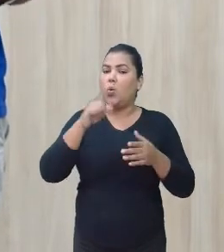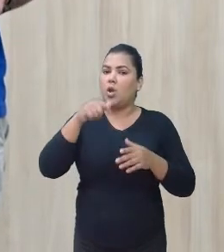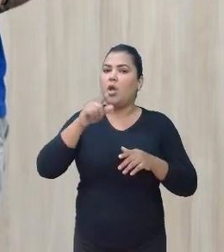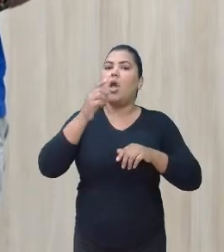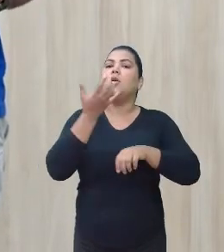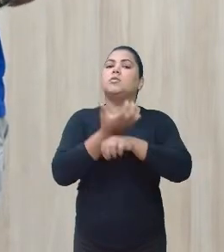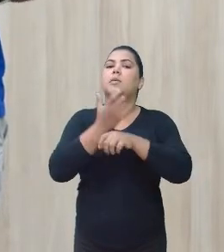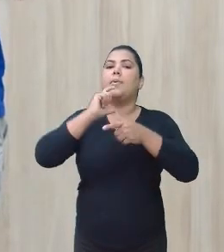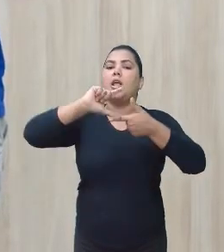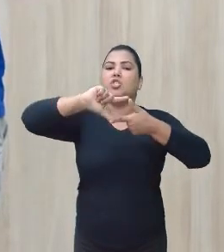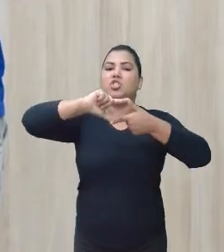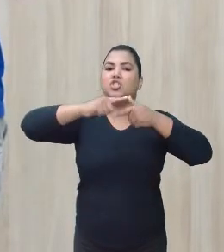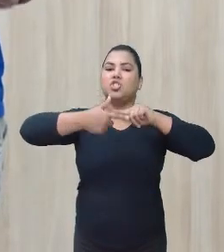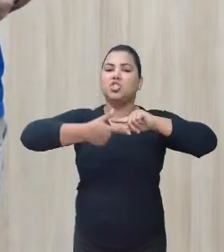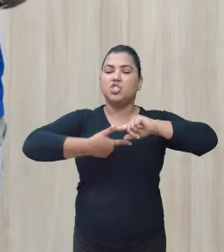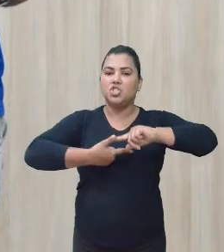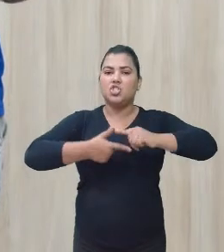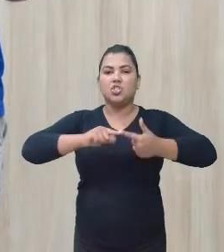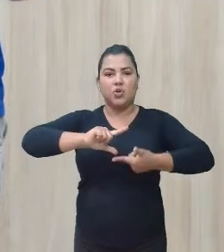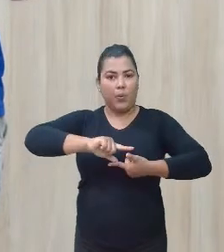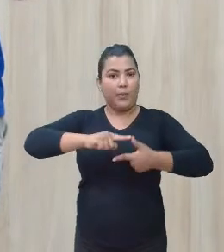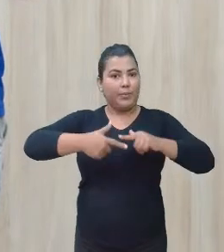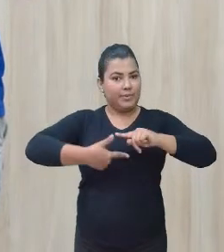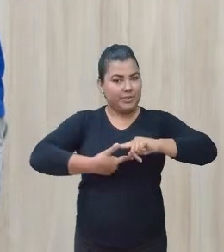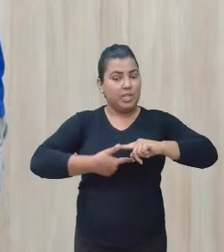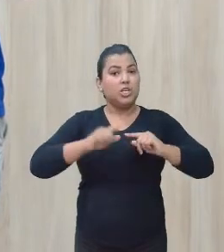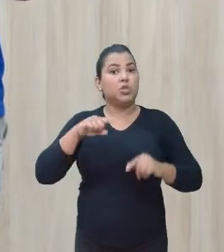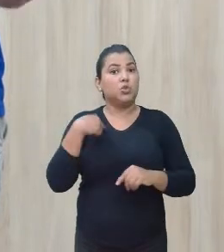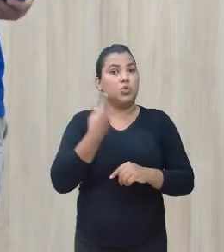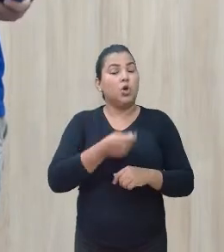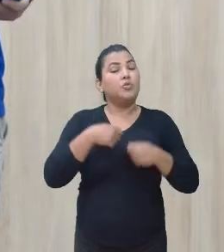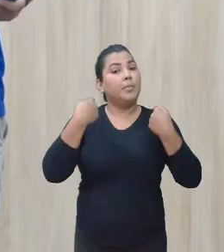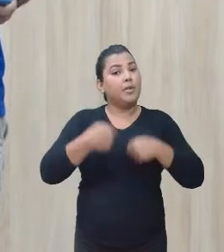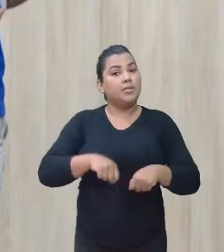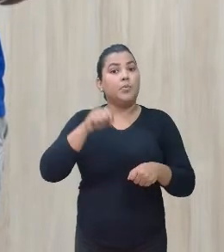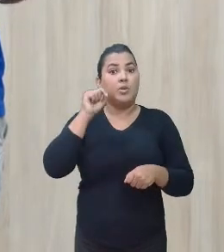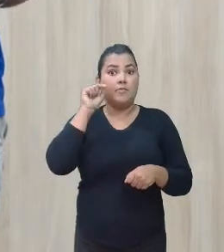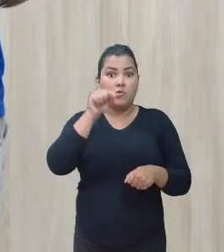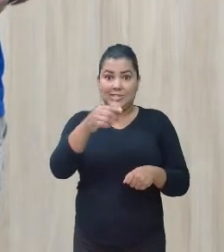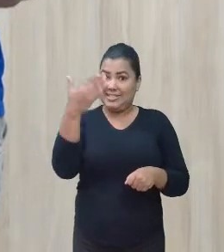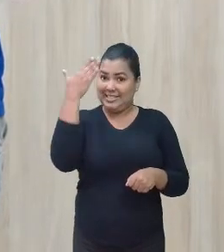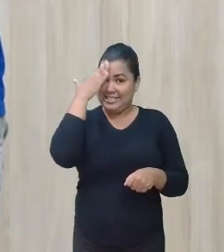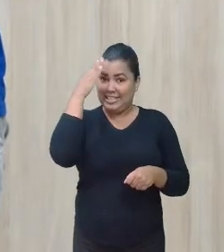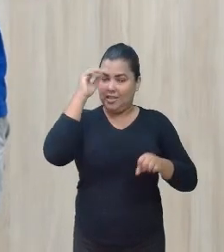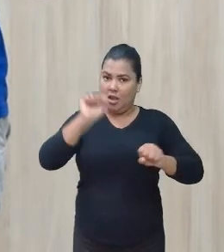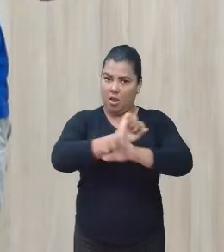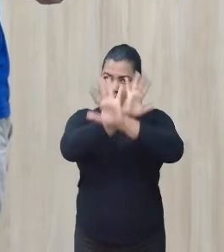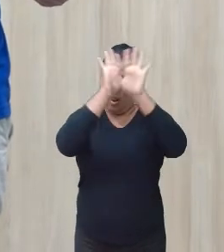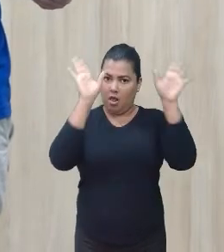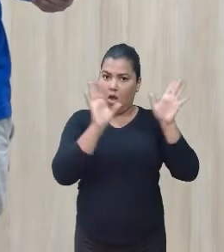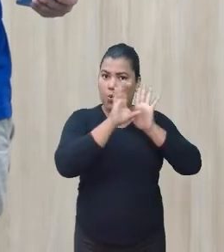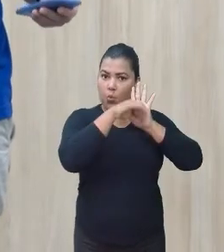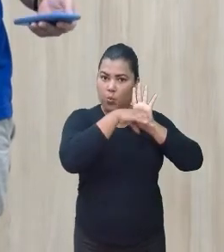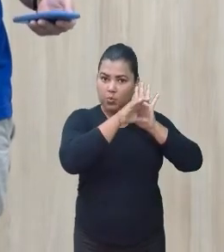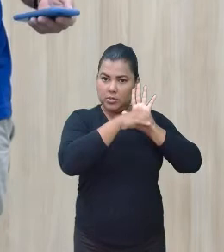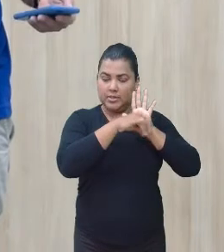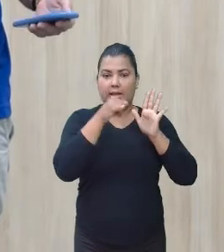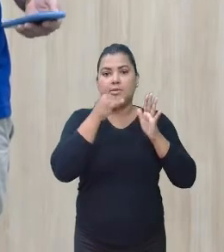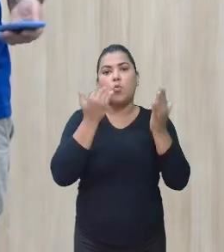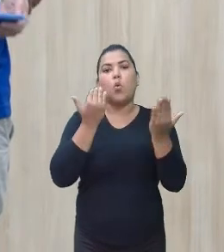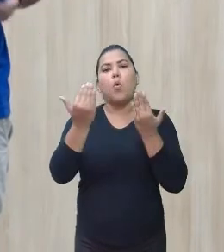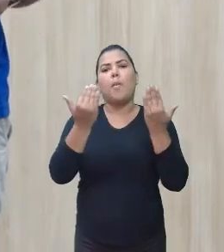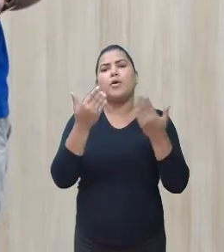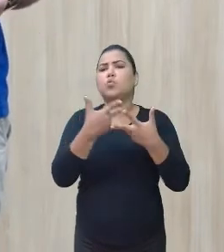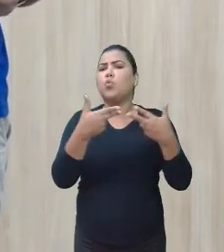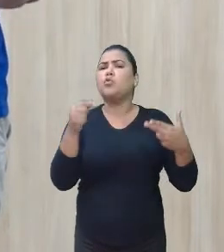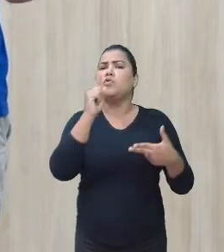gente precisa muito da descrição, da compreensão do conceito a partir de coisas que vocês já têm contato,